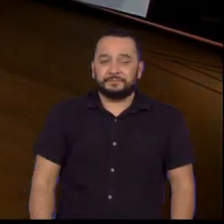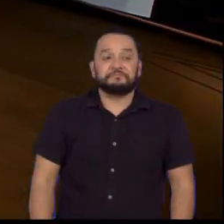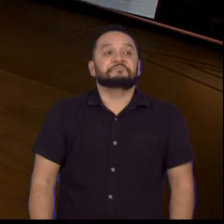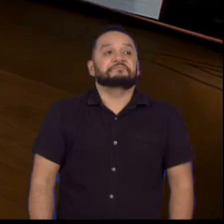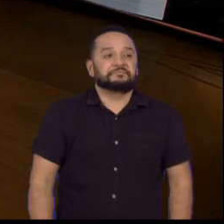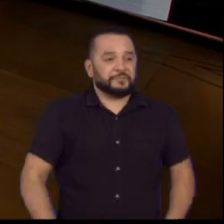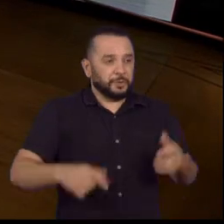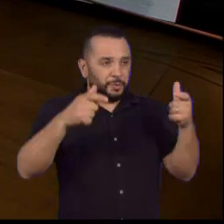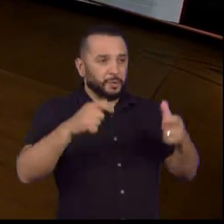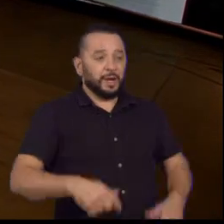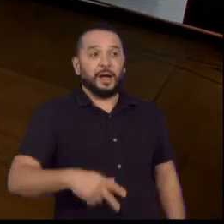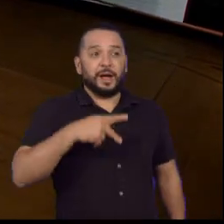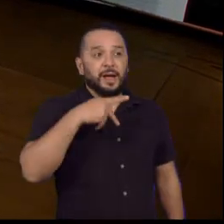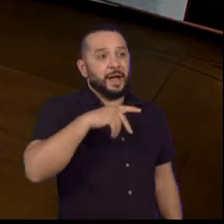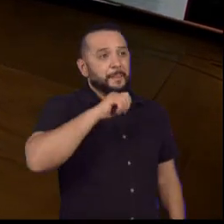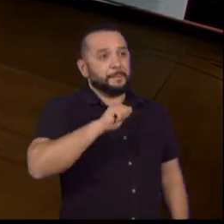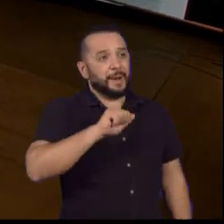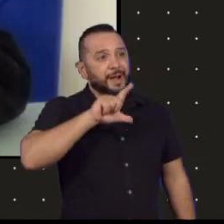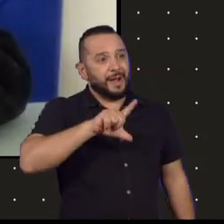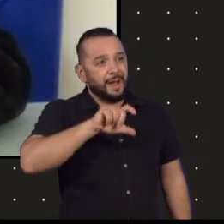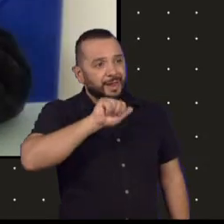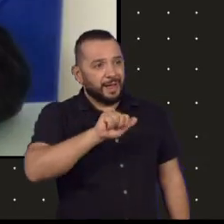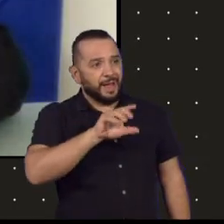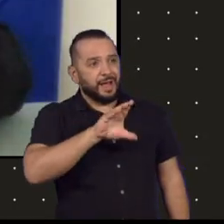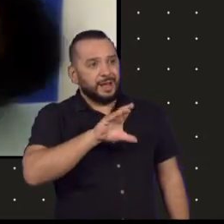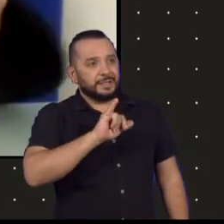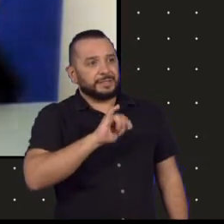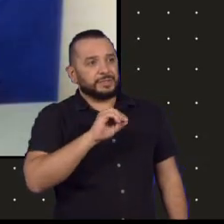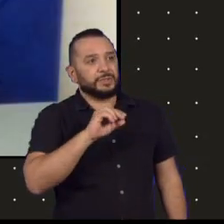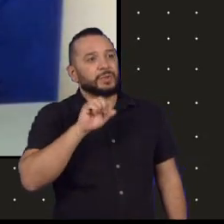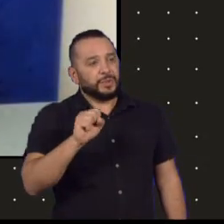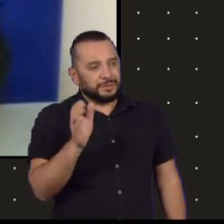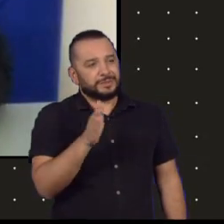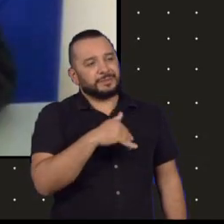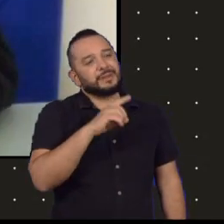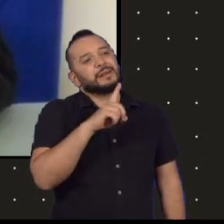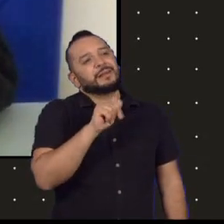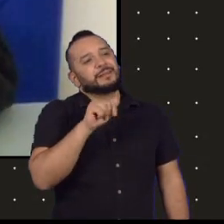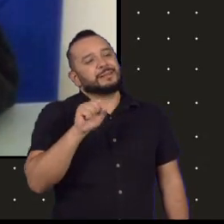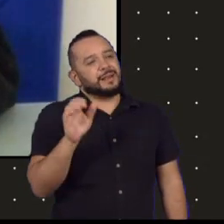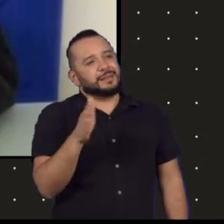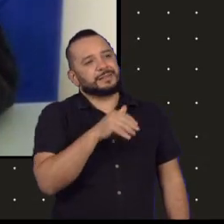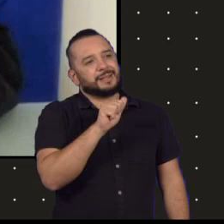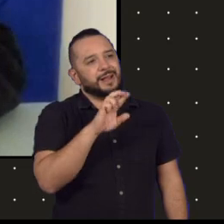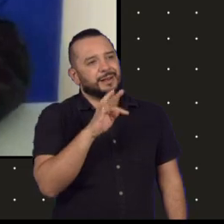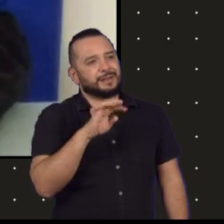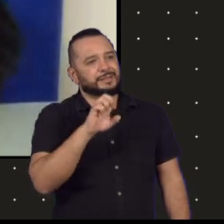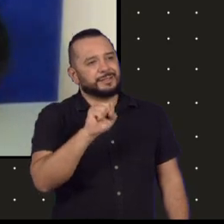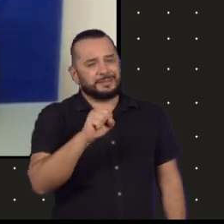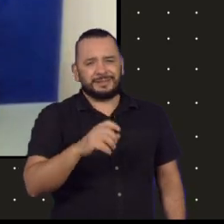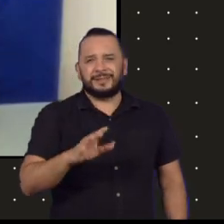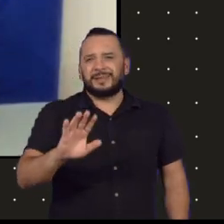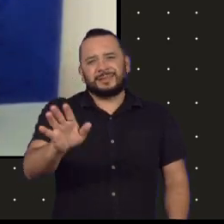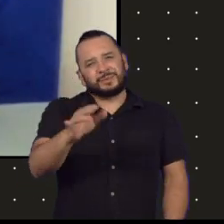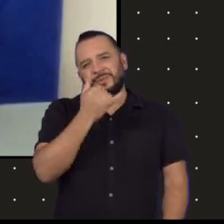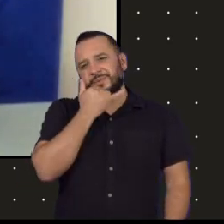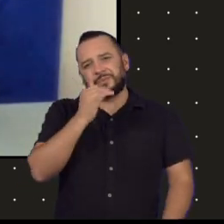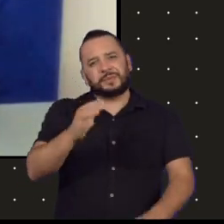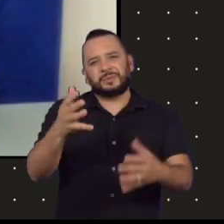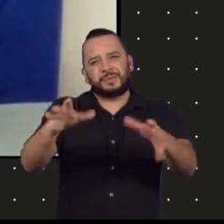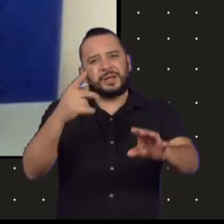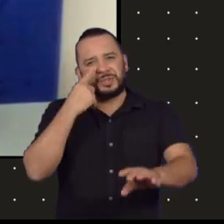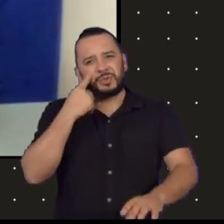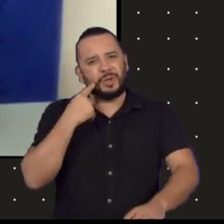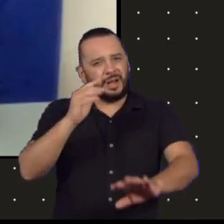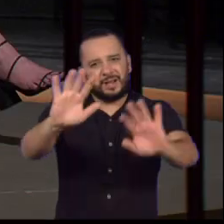Palácio das Artes, foi lá que tudo começou? Ah, gente, eu prometi para mim mesma, eu não vou chorar, porque esse programa costuma me